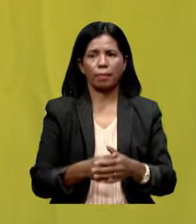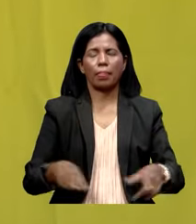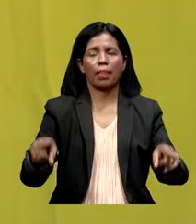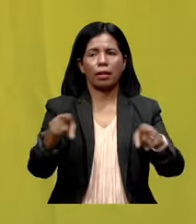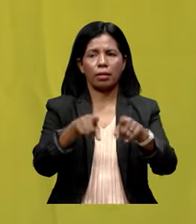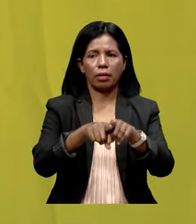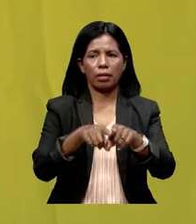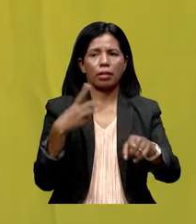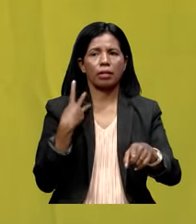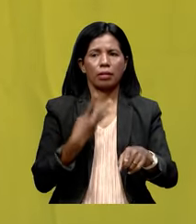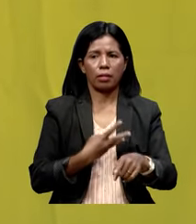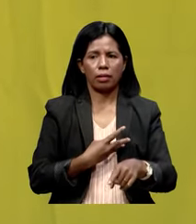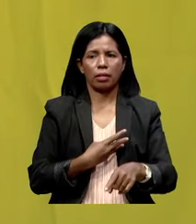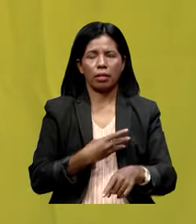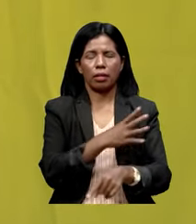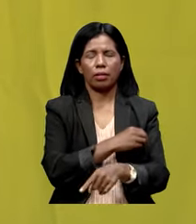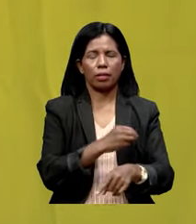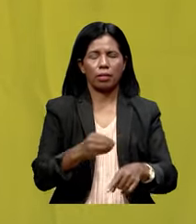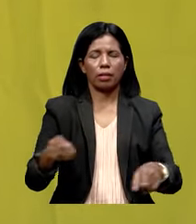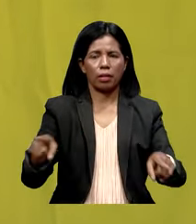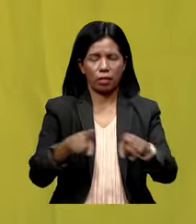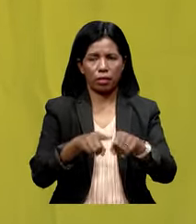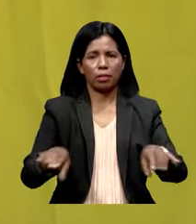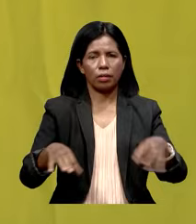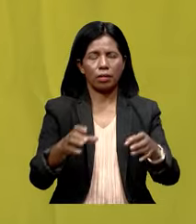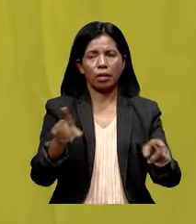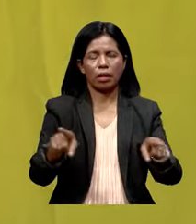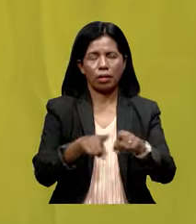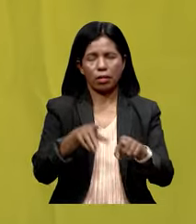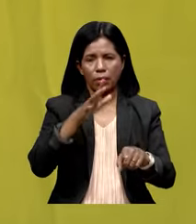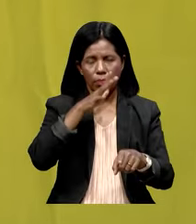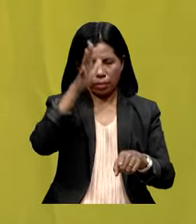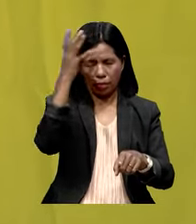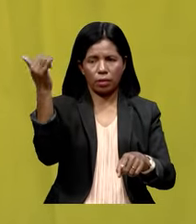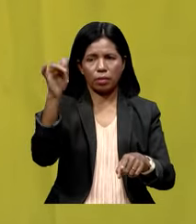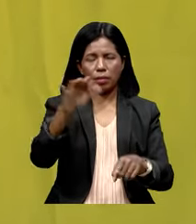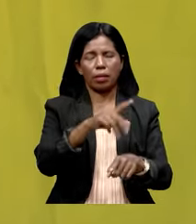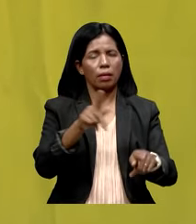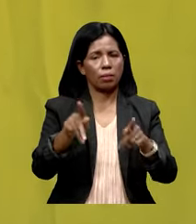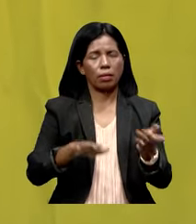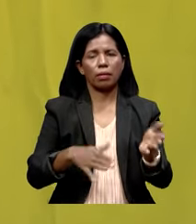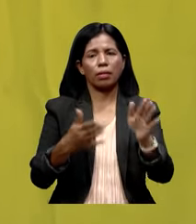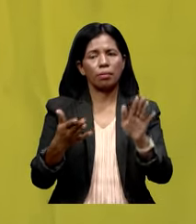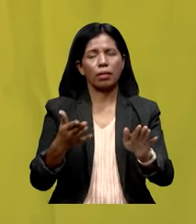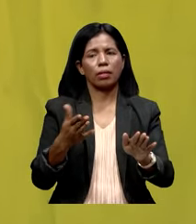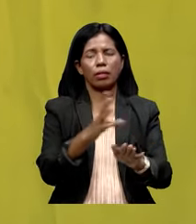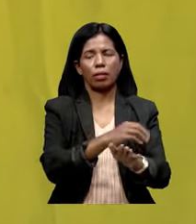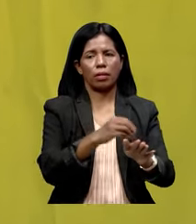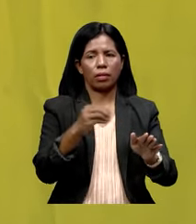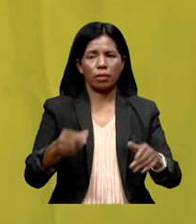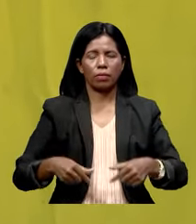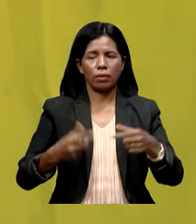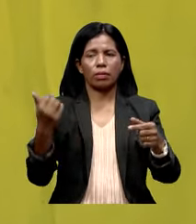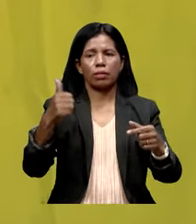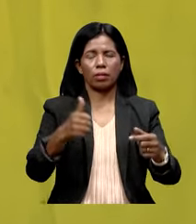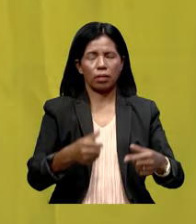Maka ita dignifica luta. Ina nama serenia. Mártires da parte. Ser de bem maka ofrença ora